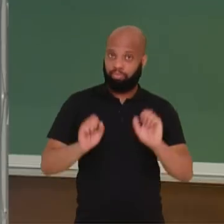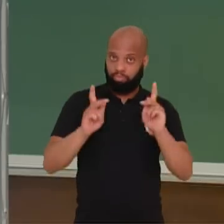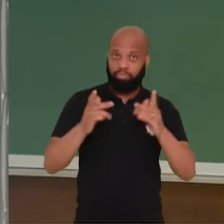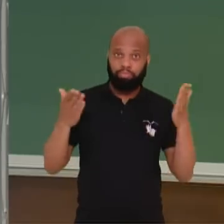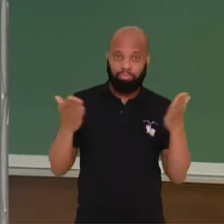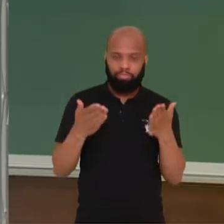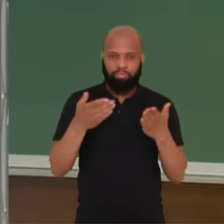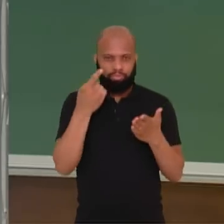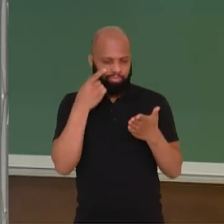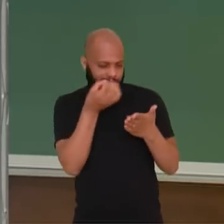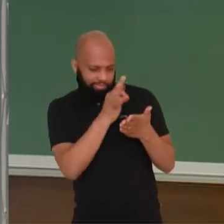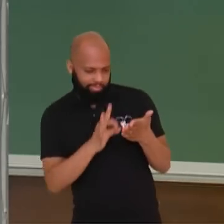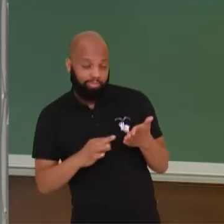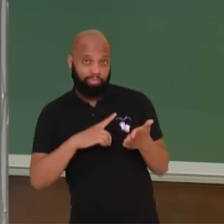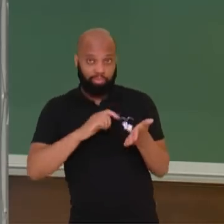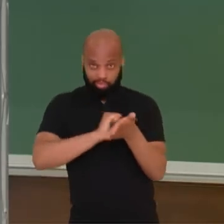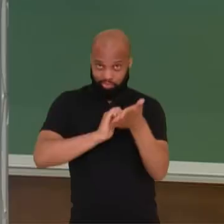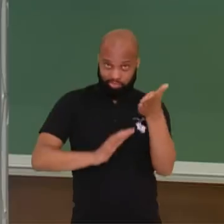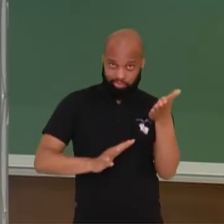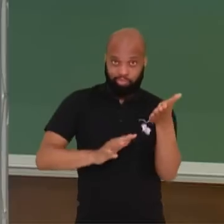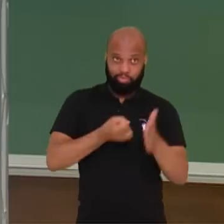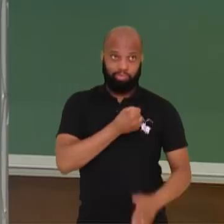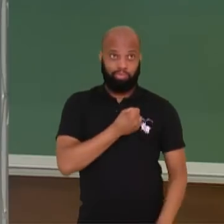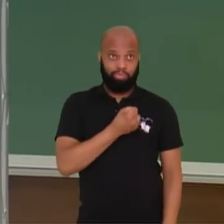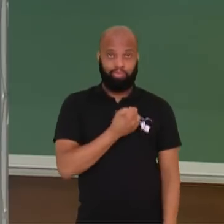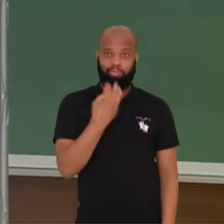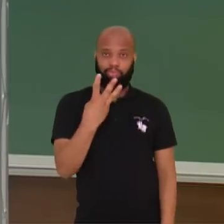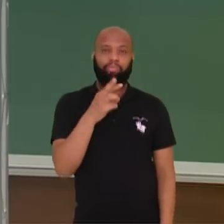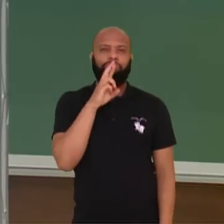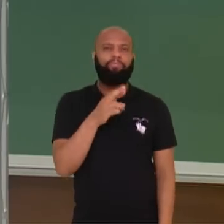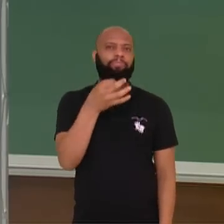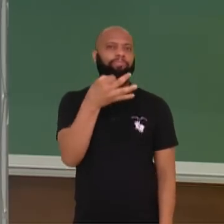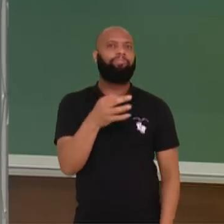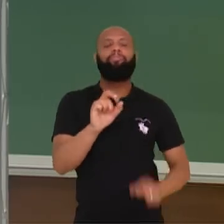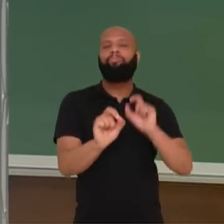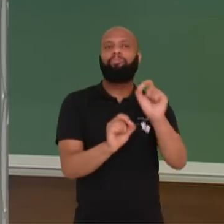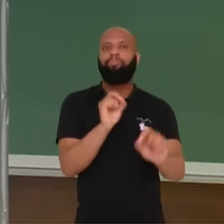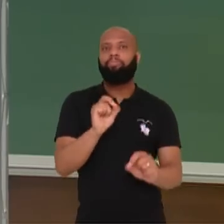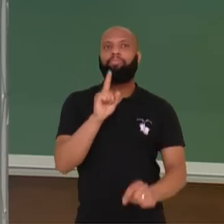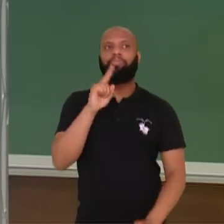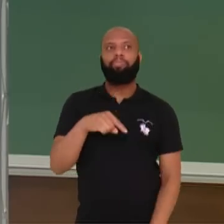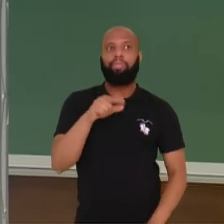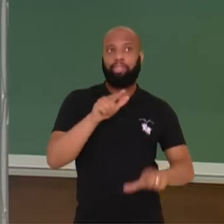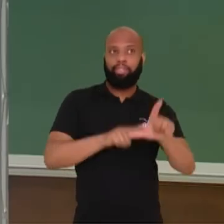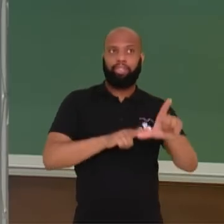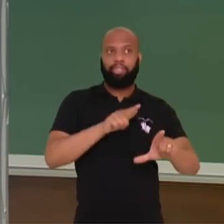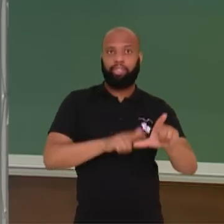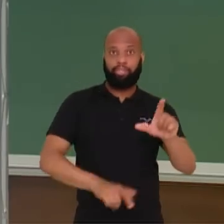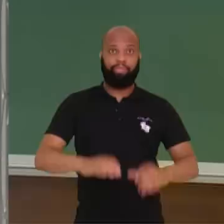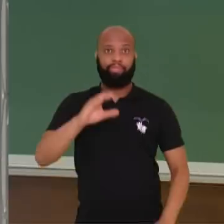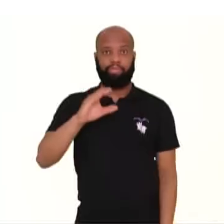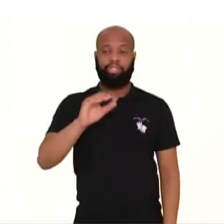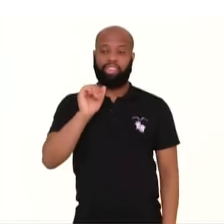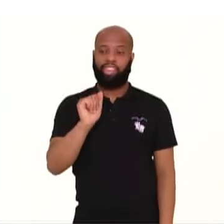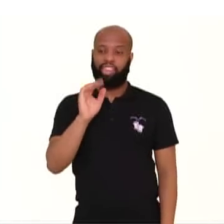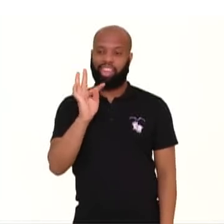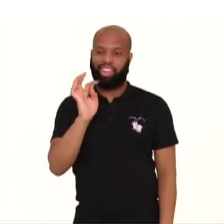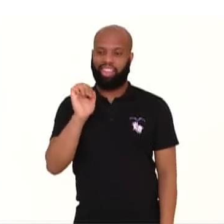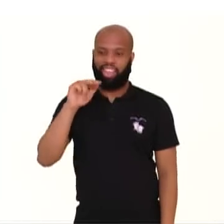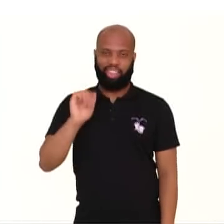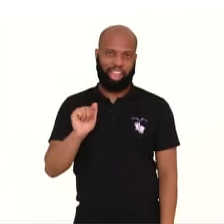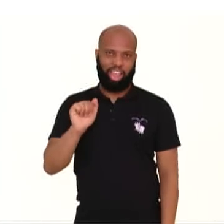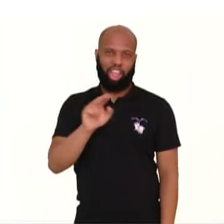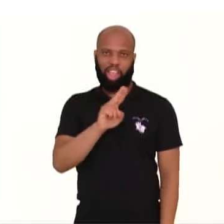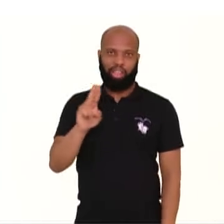Ok? Vamos fazer a correção da atividade número 3. A resposta correta é a alternativa C, Atena. Ok? Vamos